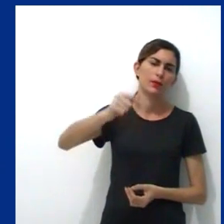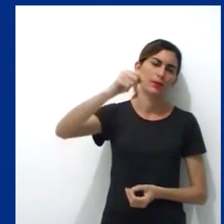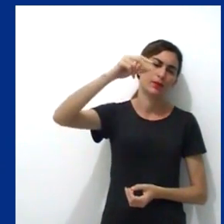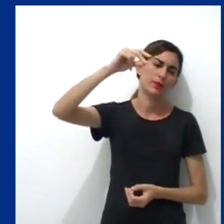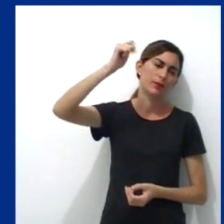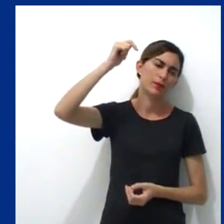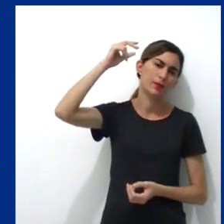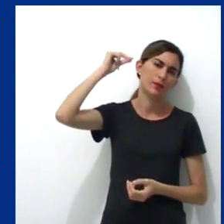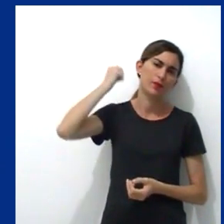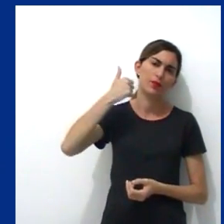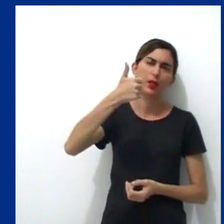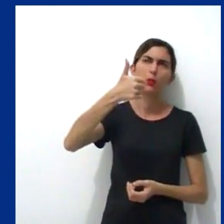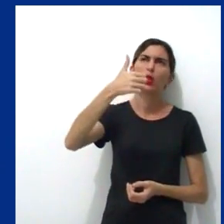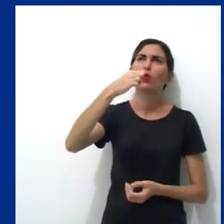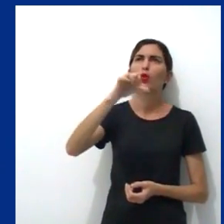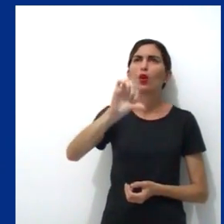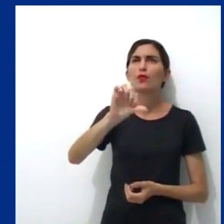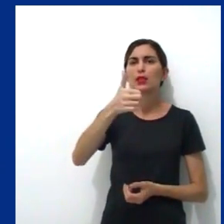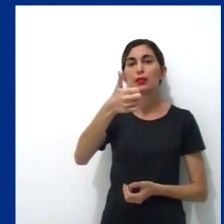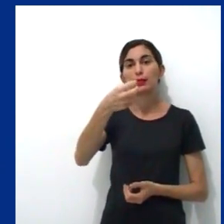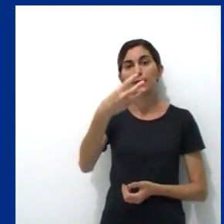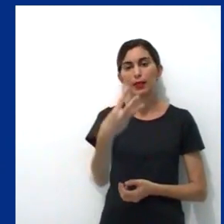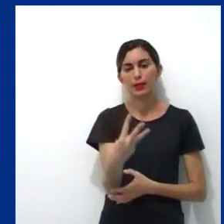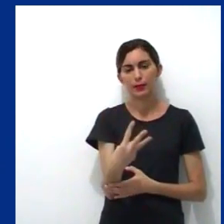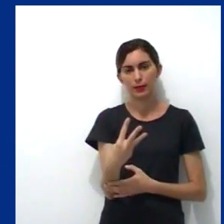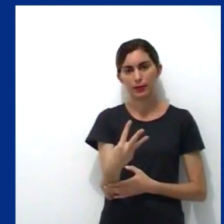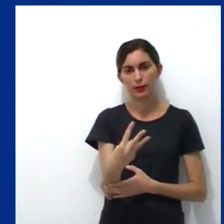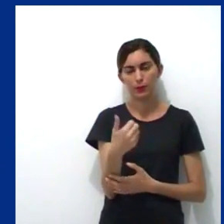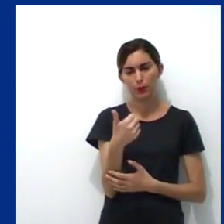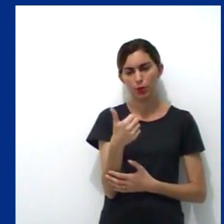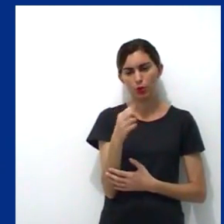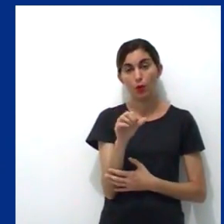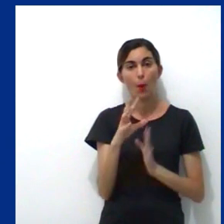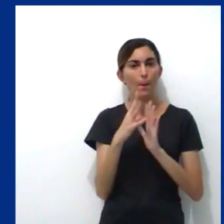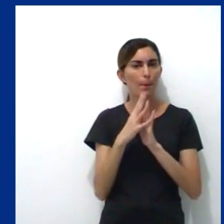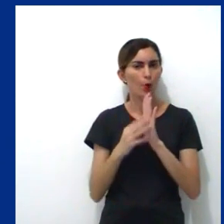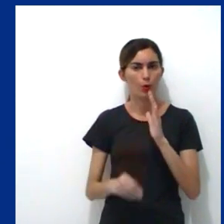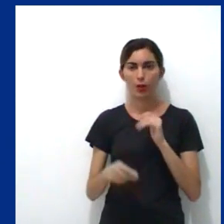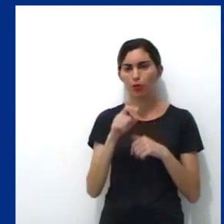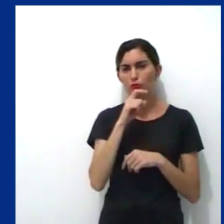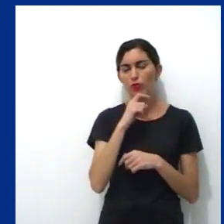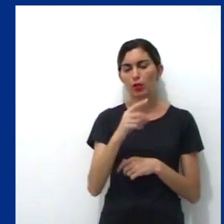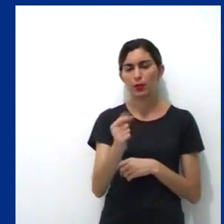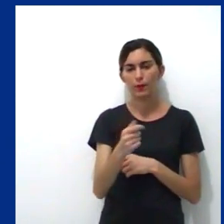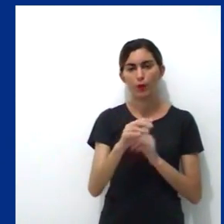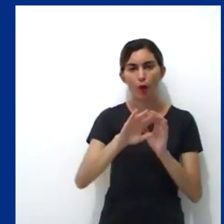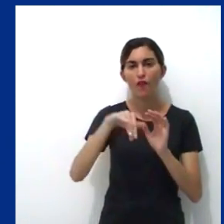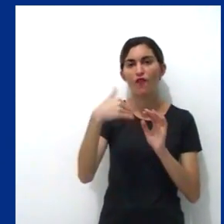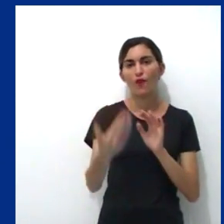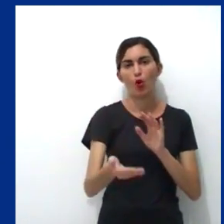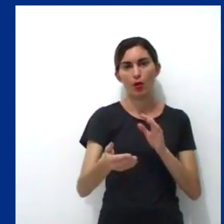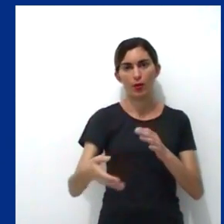relacionada ao desenvolvimento da tecnologia e o desenvolvimento da sociedade. Esse é um tripé, certo? Eu trouxe aí